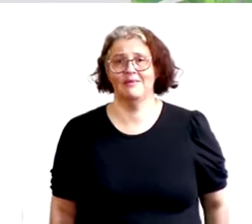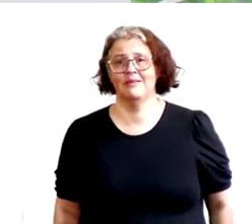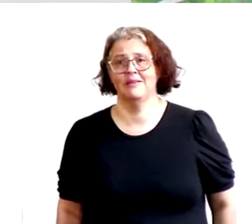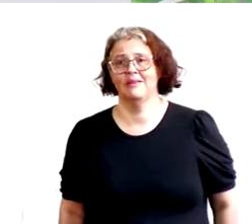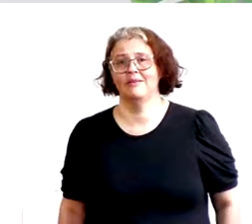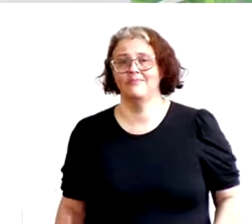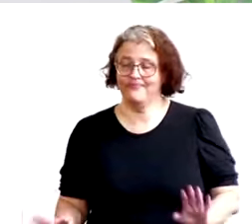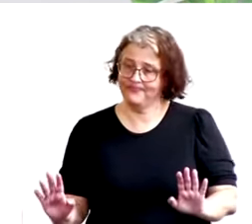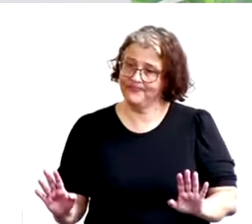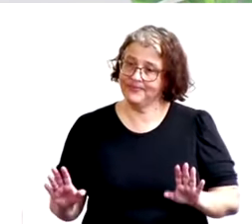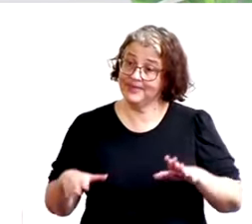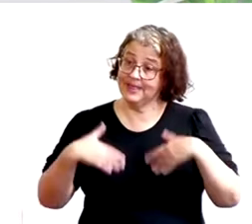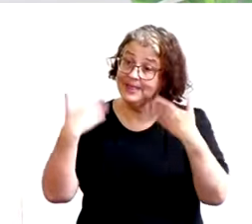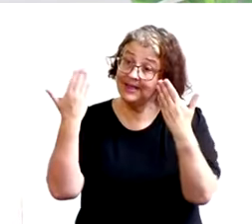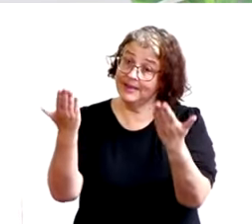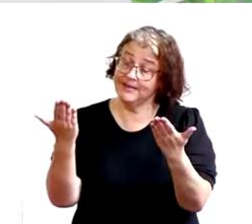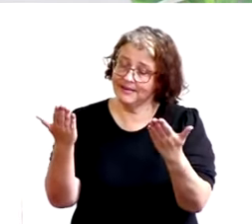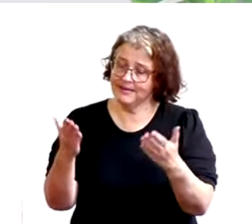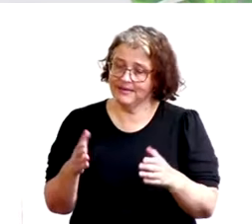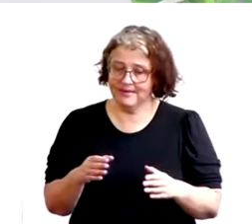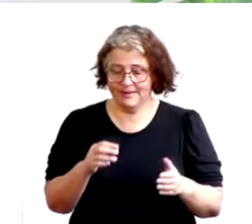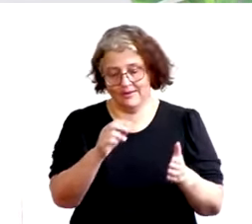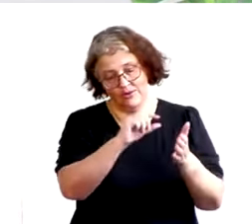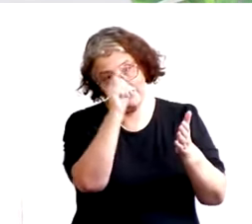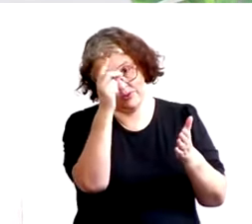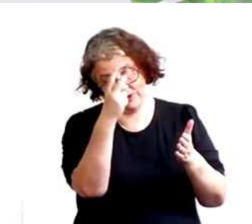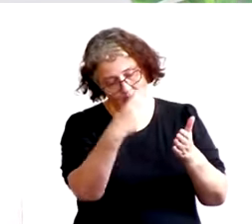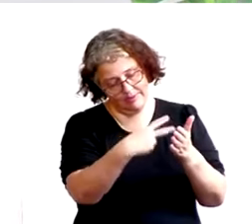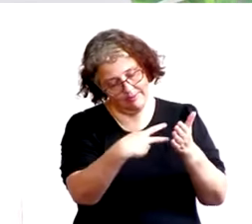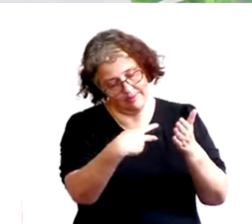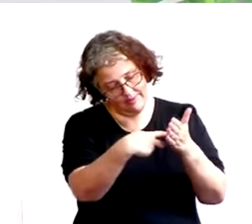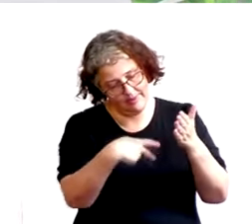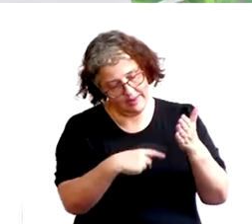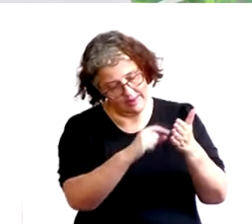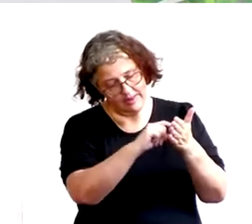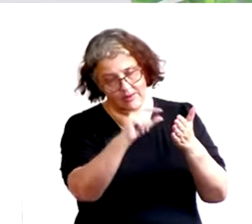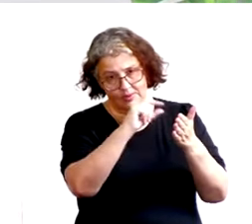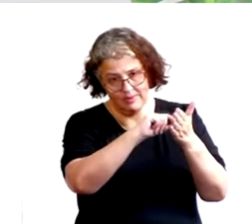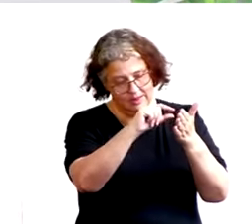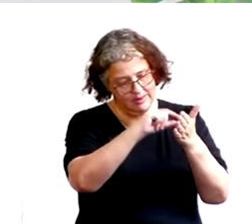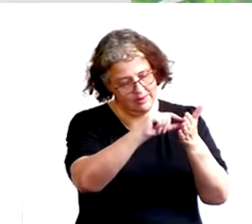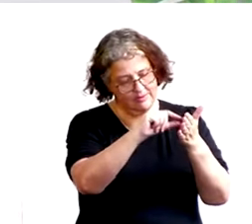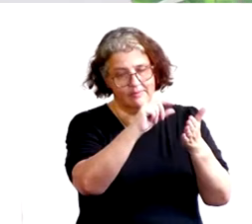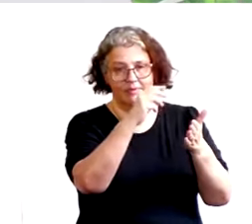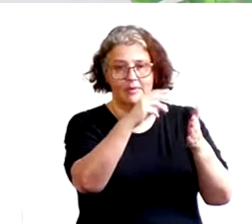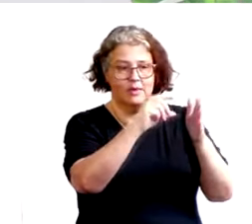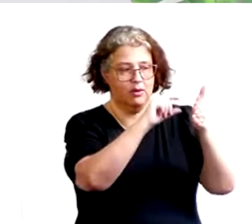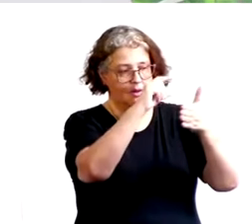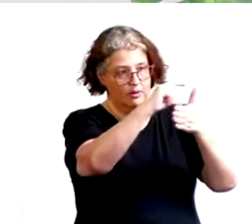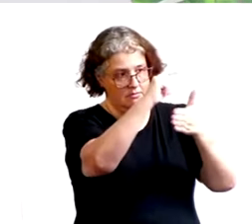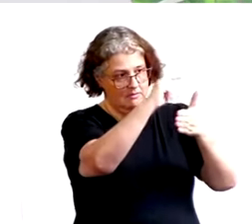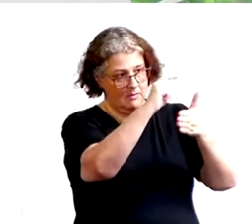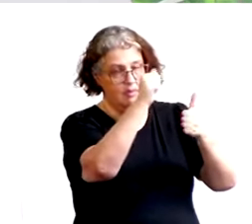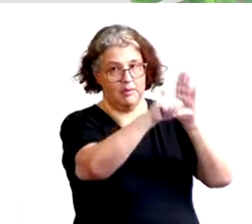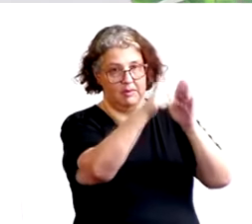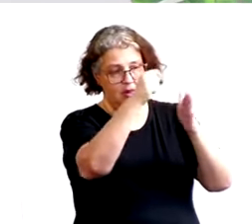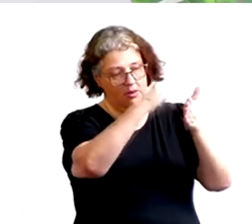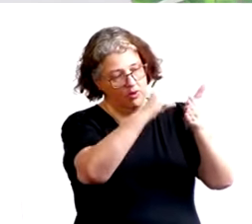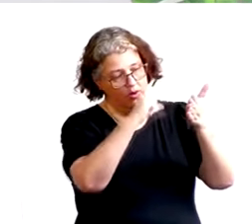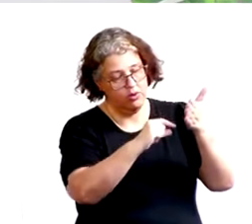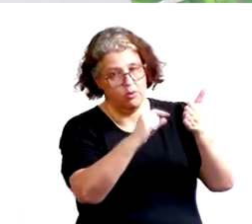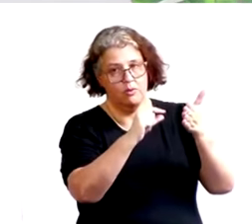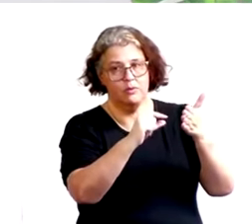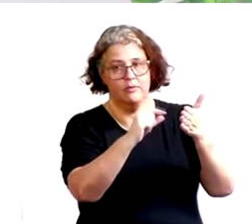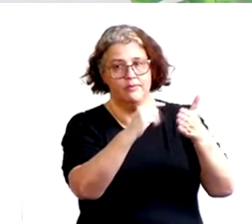antes de nos mover para a segunda estrofe dessa parte é importante notar um poucos pronomes que aparecem pelo menos aí